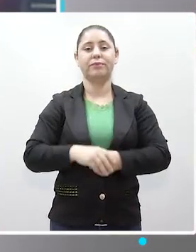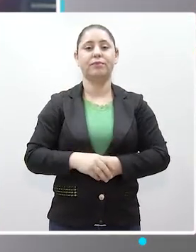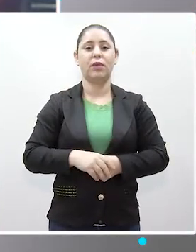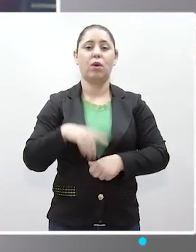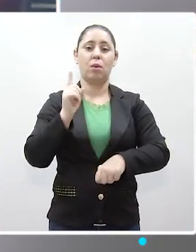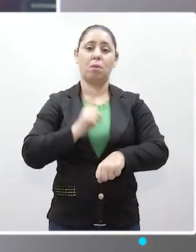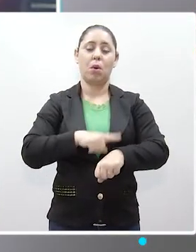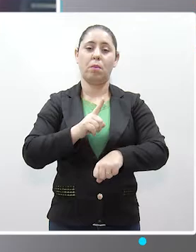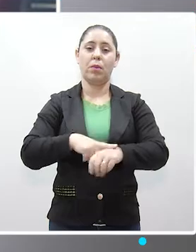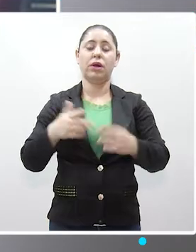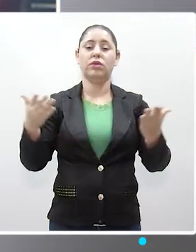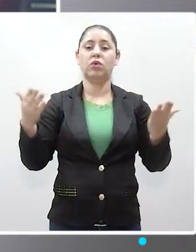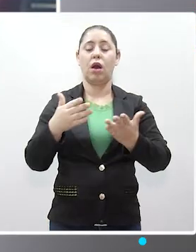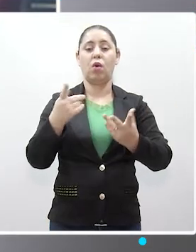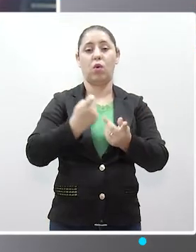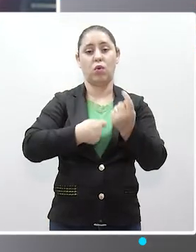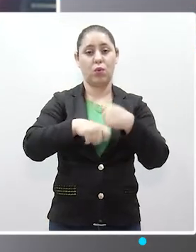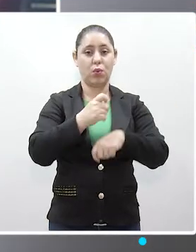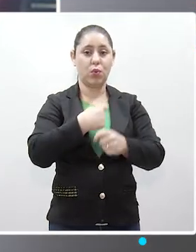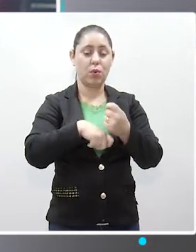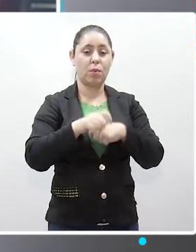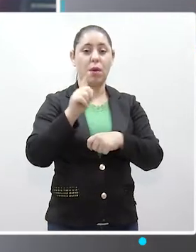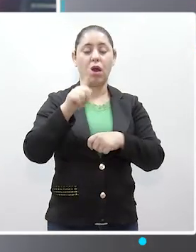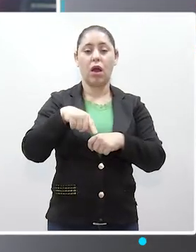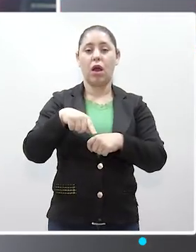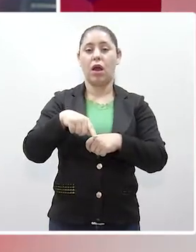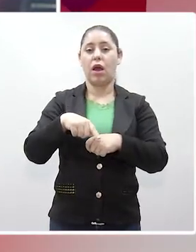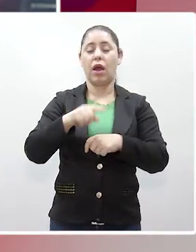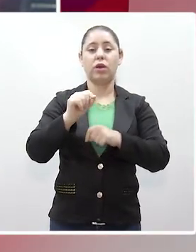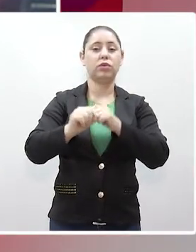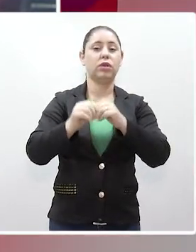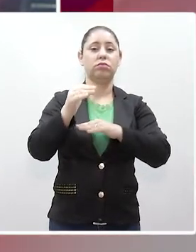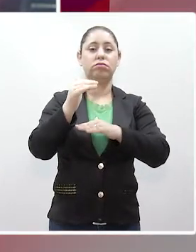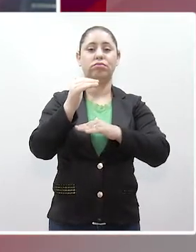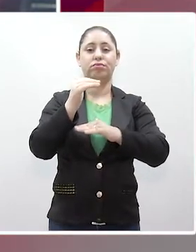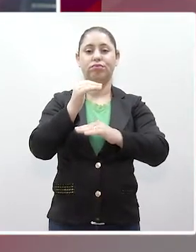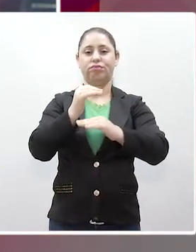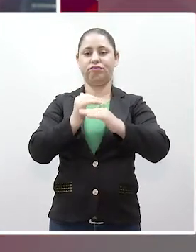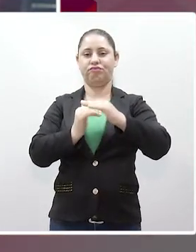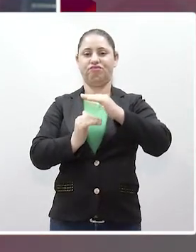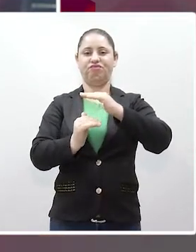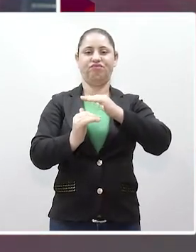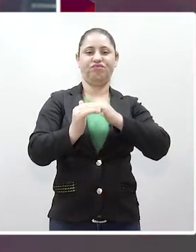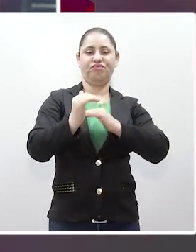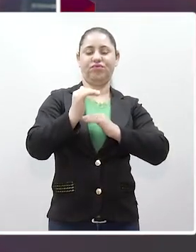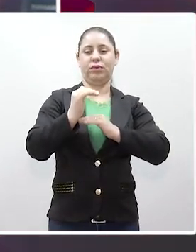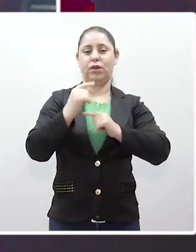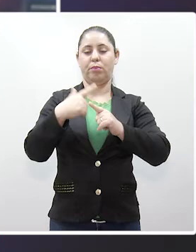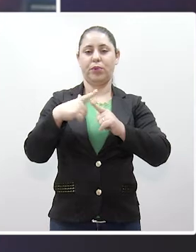cenário que na literatura econômica, ele é um cenário de exceção, vamos dizer assim, porque